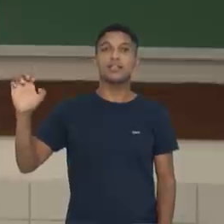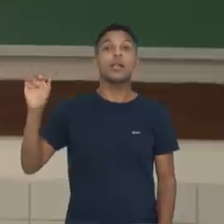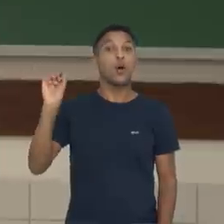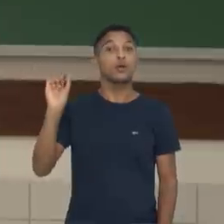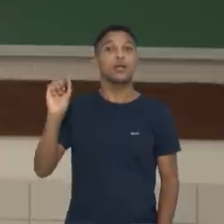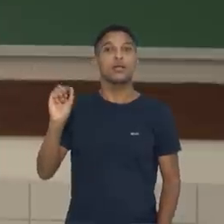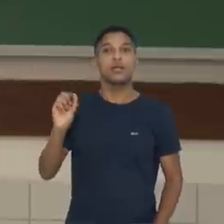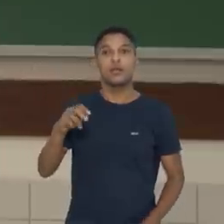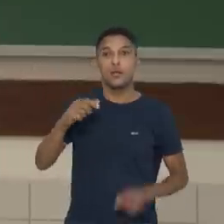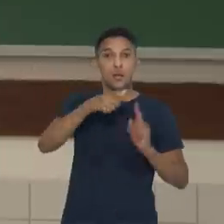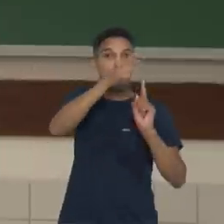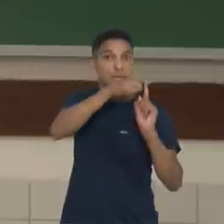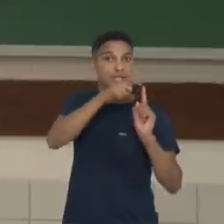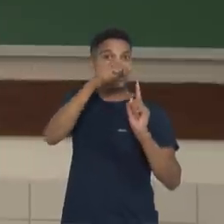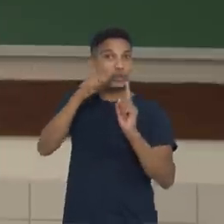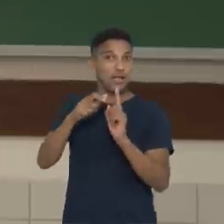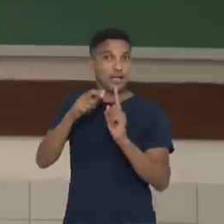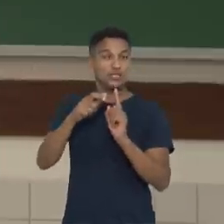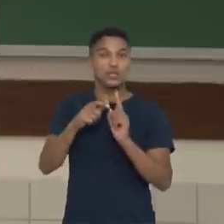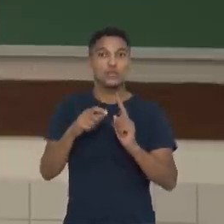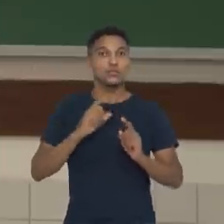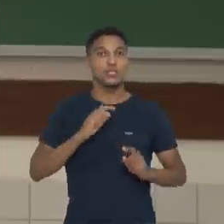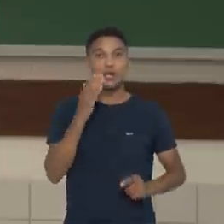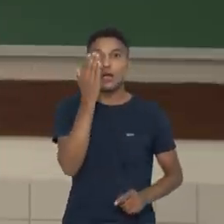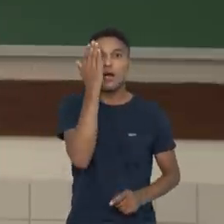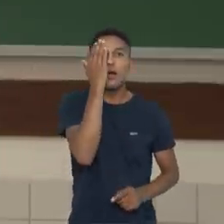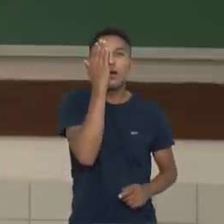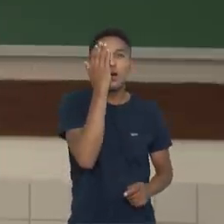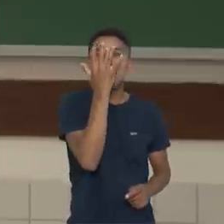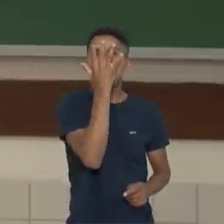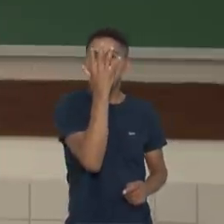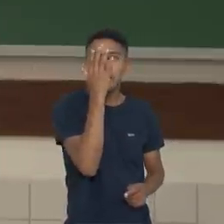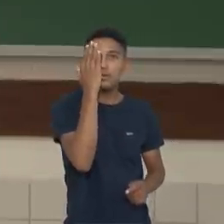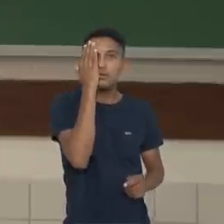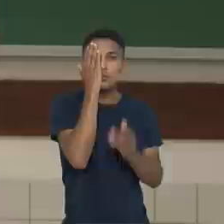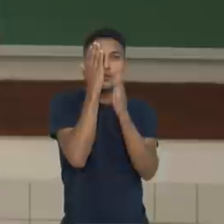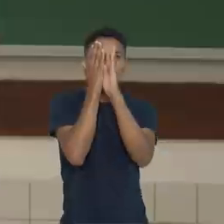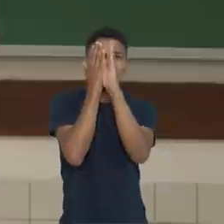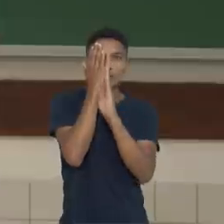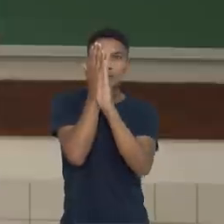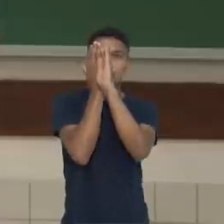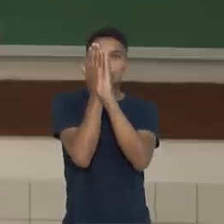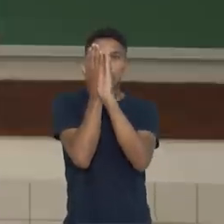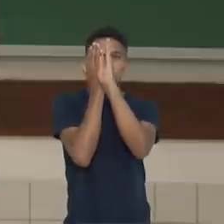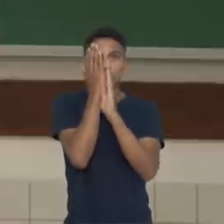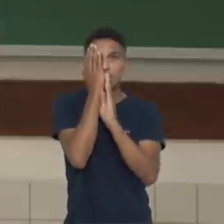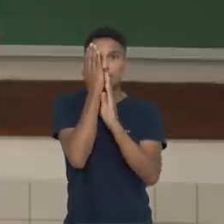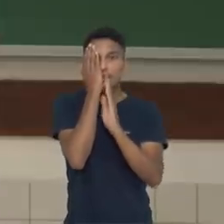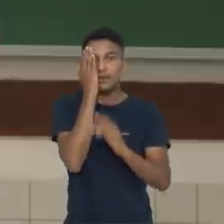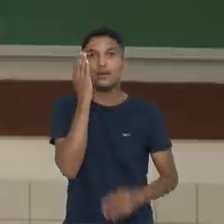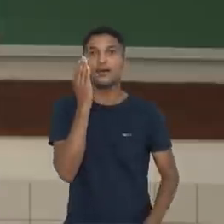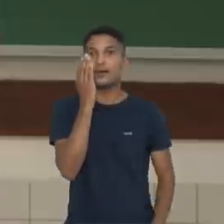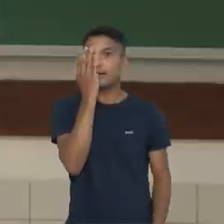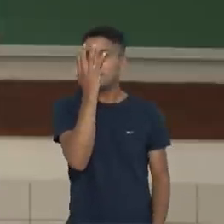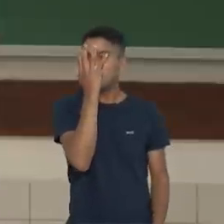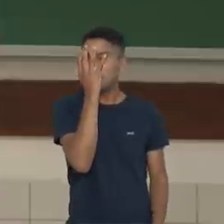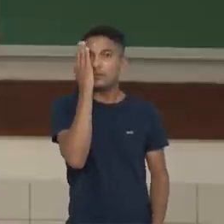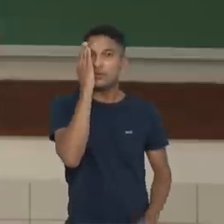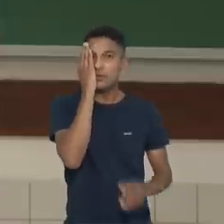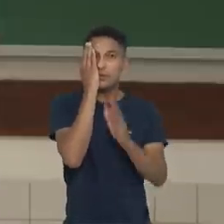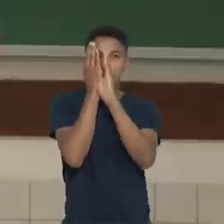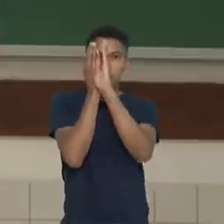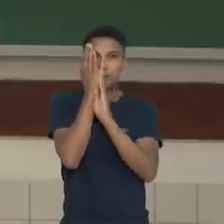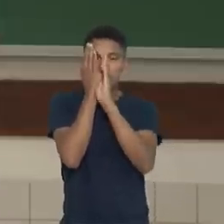mesmos, usando a meia máscara, né? Que só cobria metade do rosto. Cada personagem tinha o seu próprio tipo